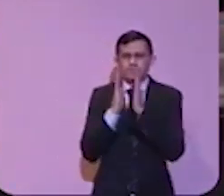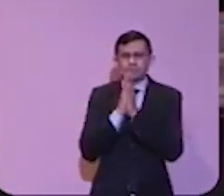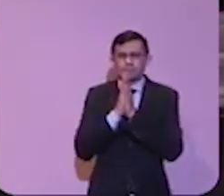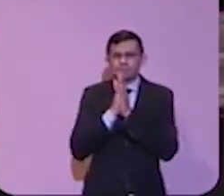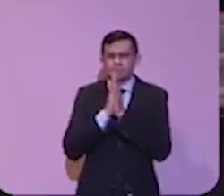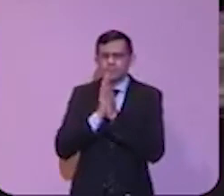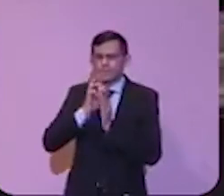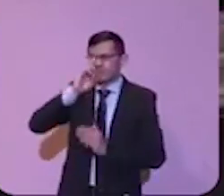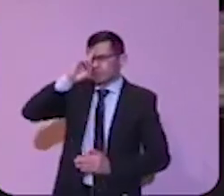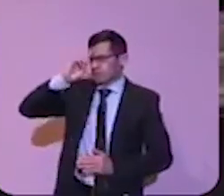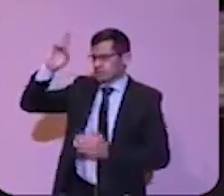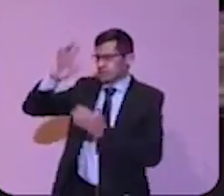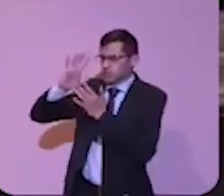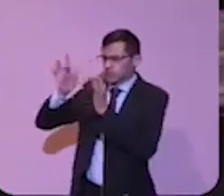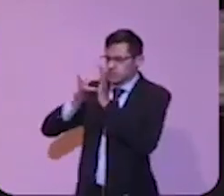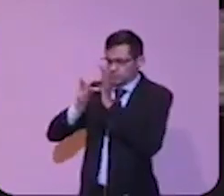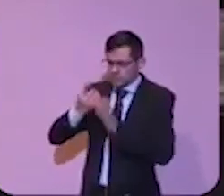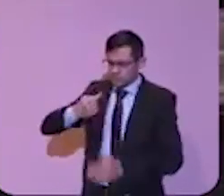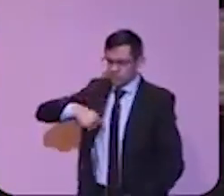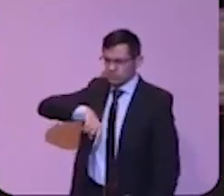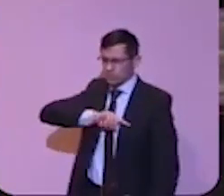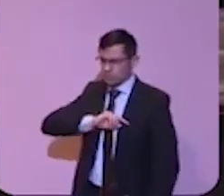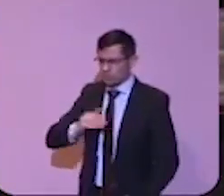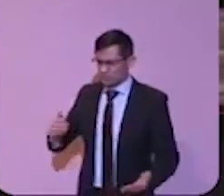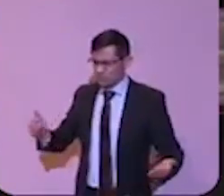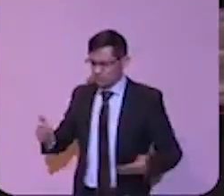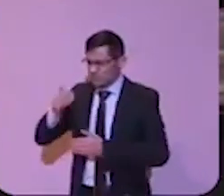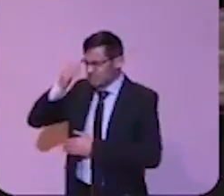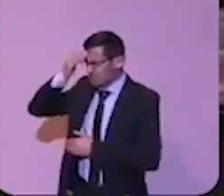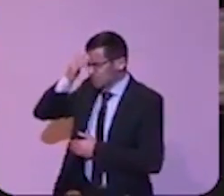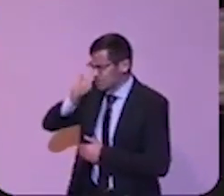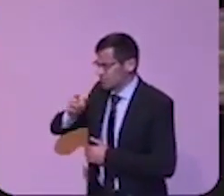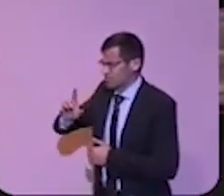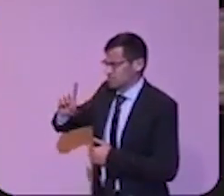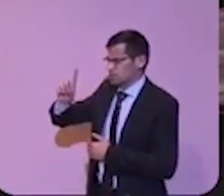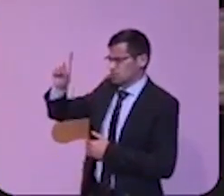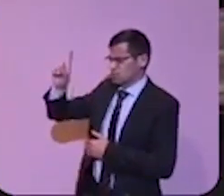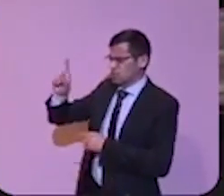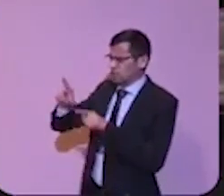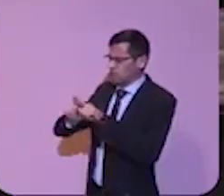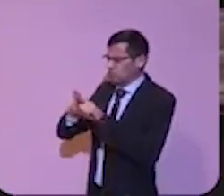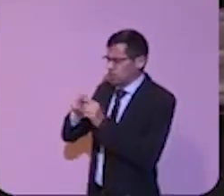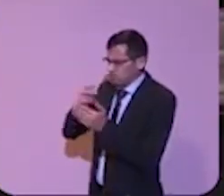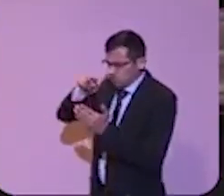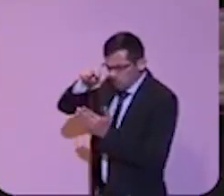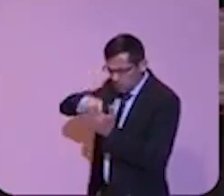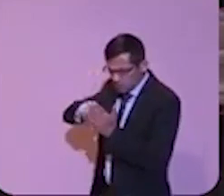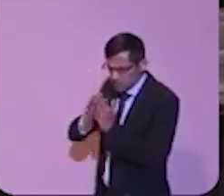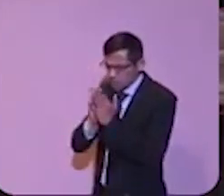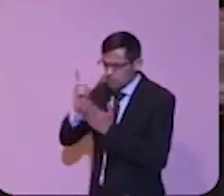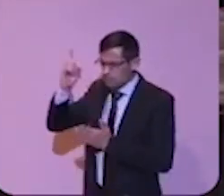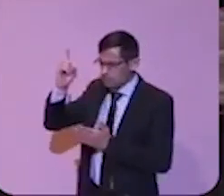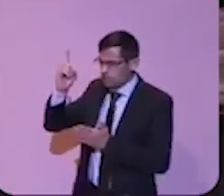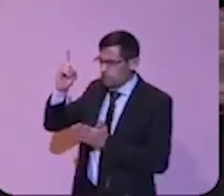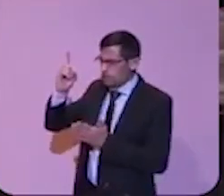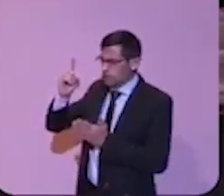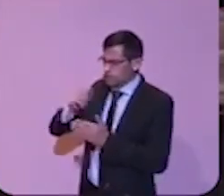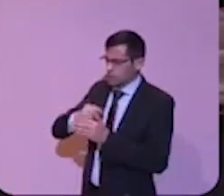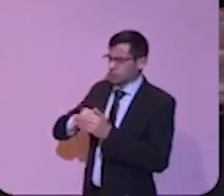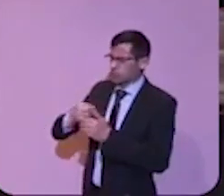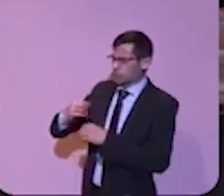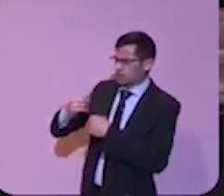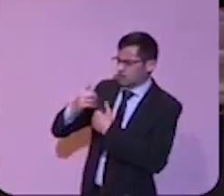nós estamos aqui diante da Tua palavra, E ela é que nos estimula a olhar para dentro de